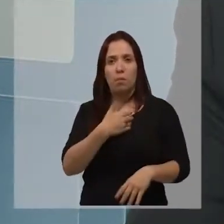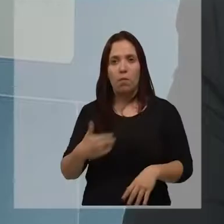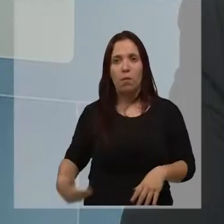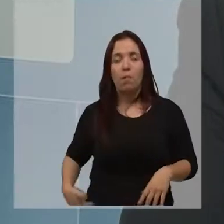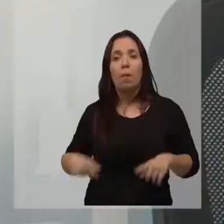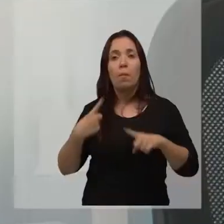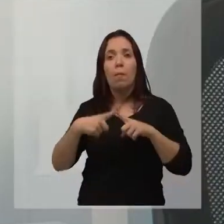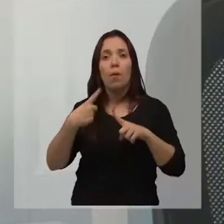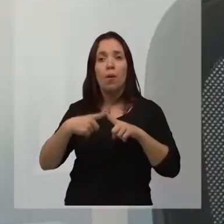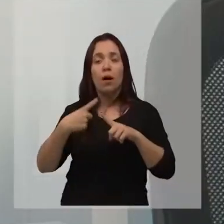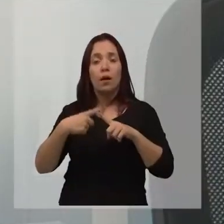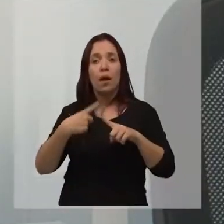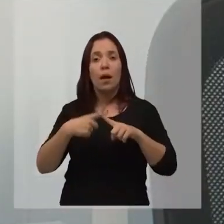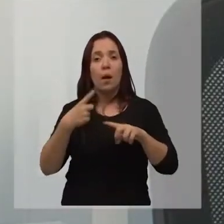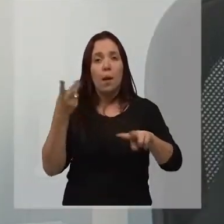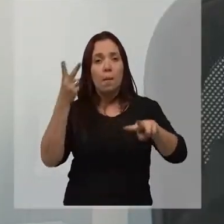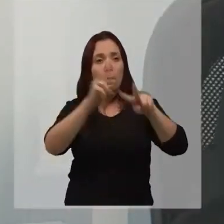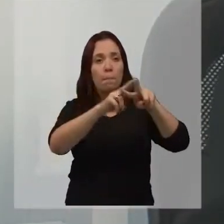será modelo.